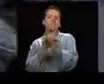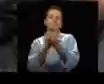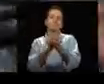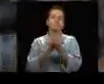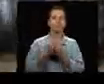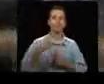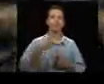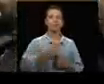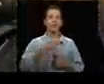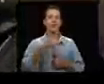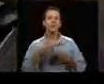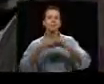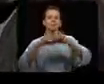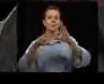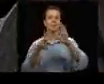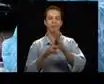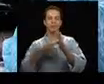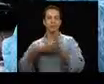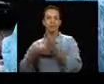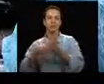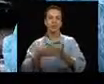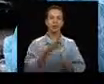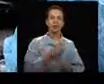amor, sigo amor,